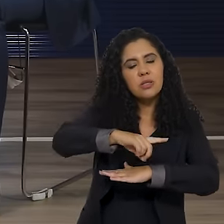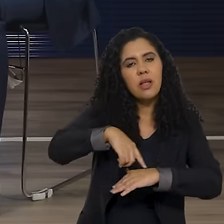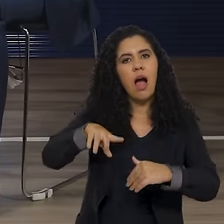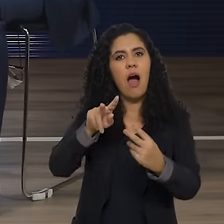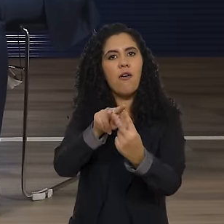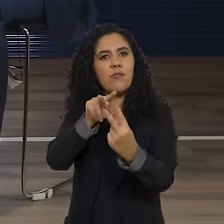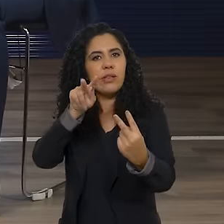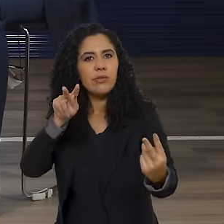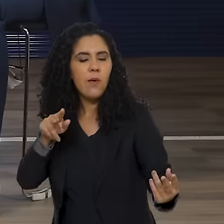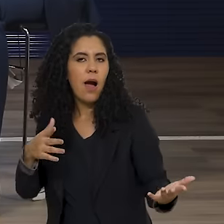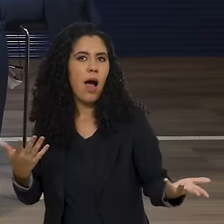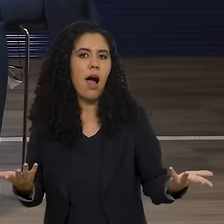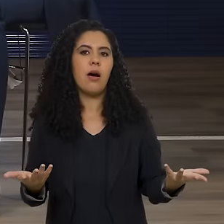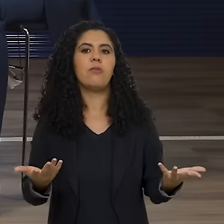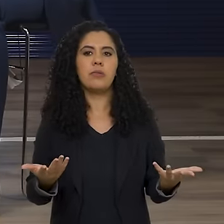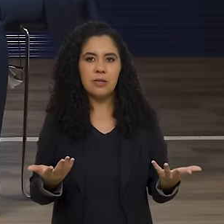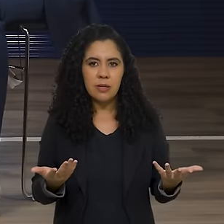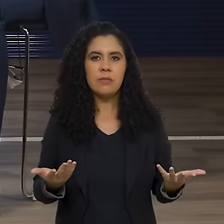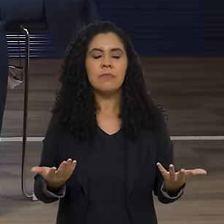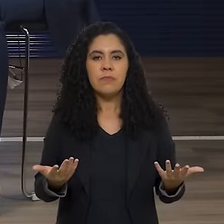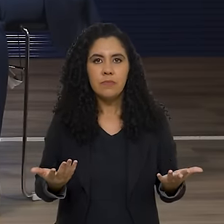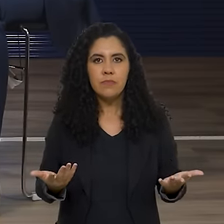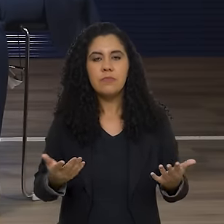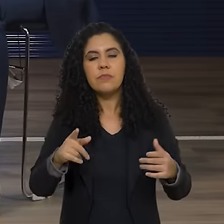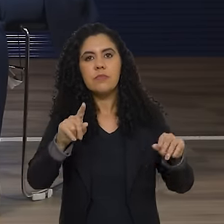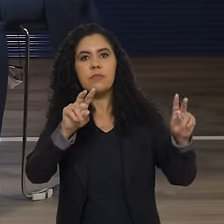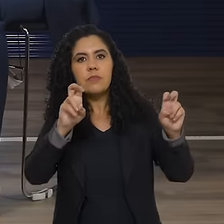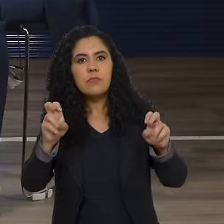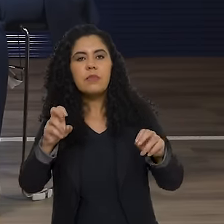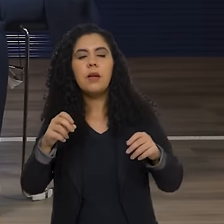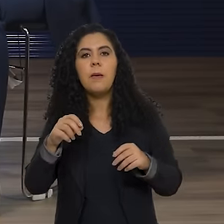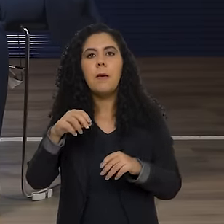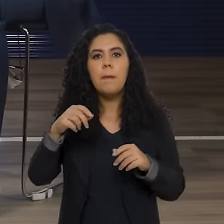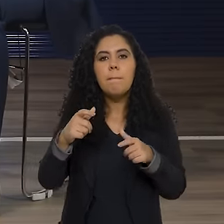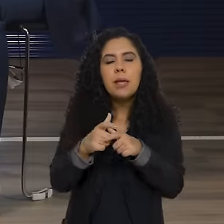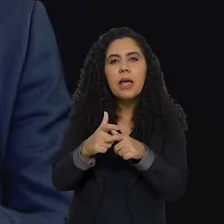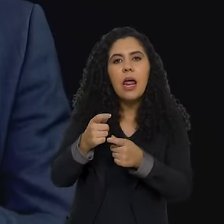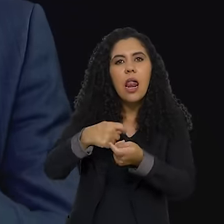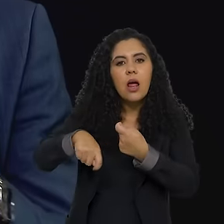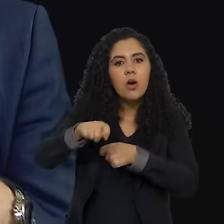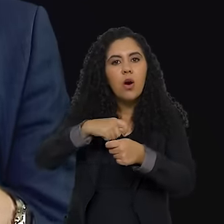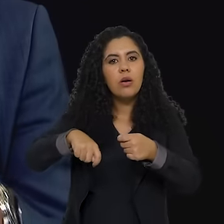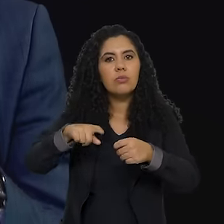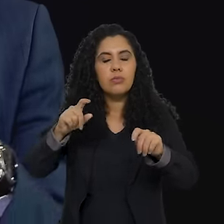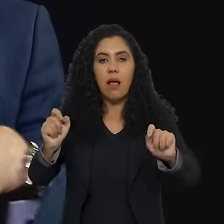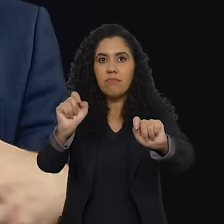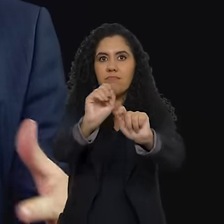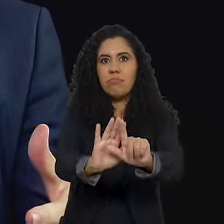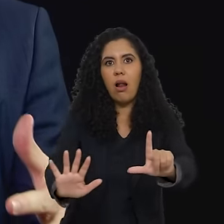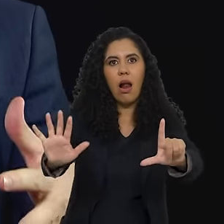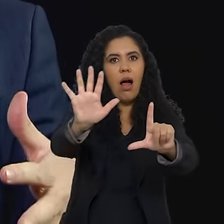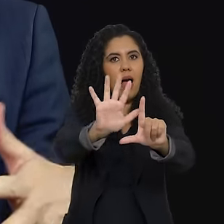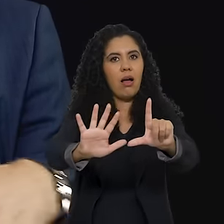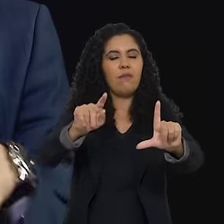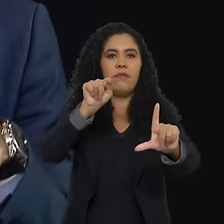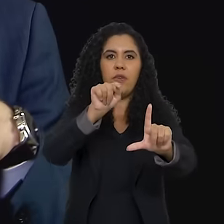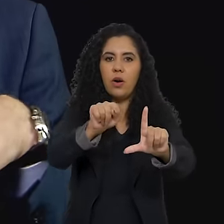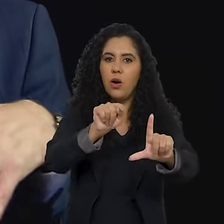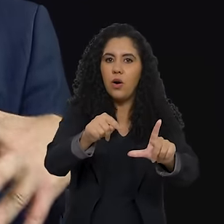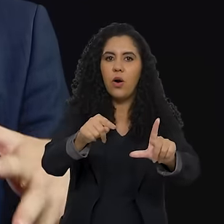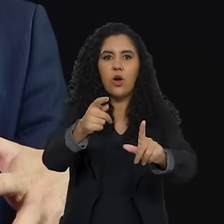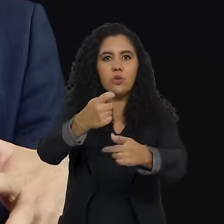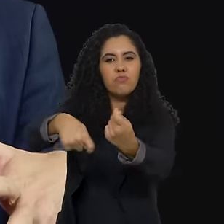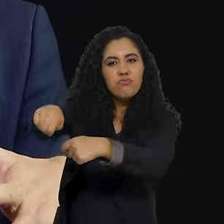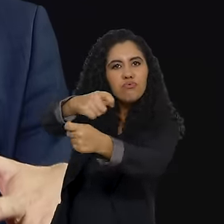digitalizado, virtual, enfim. Mesmo no que diz respeito a pequenos negócios, eles vão acontecendo nas plataformas, né?